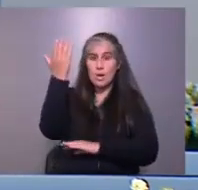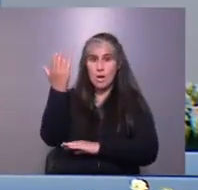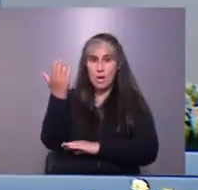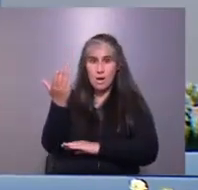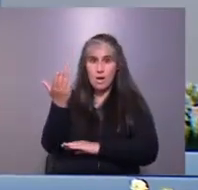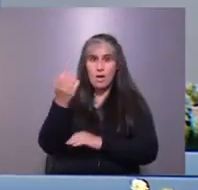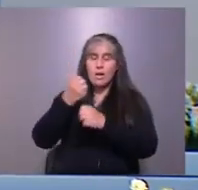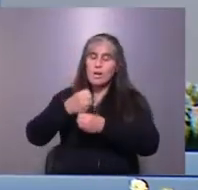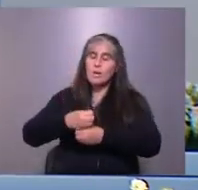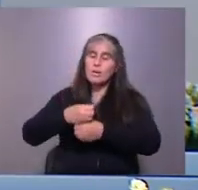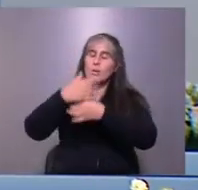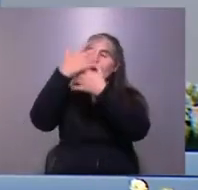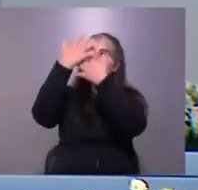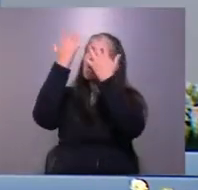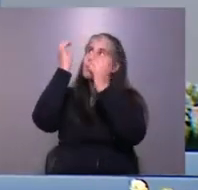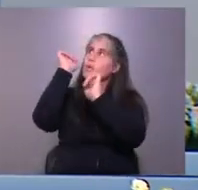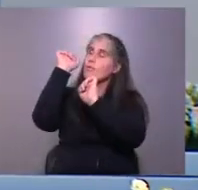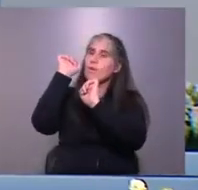vossa glória,